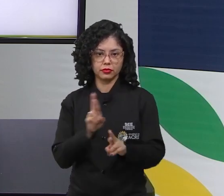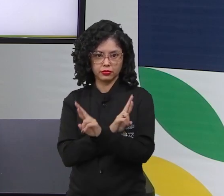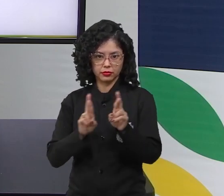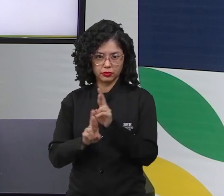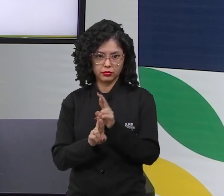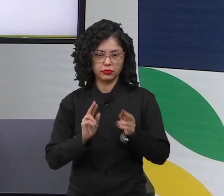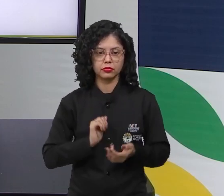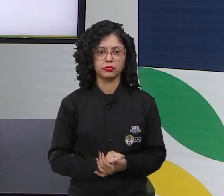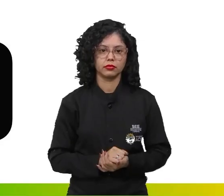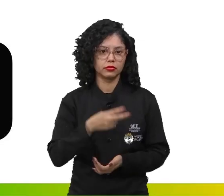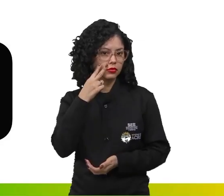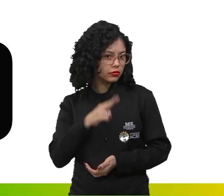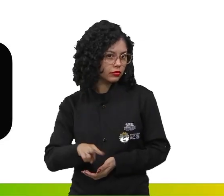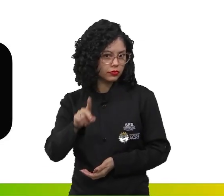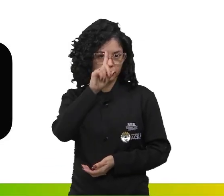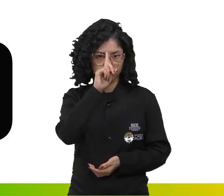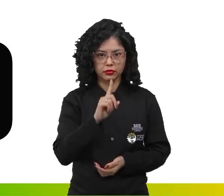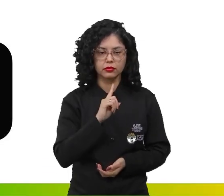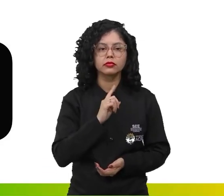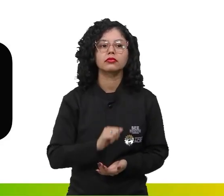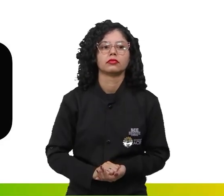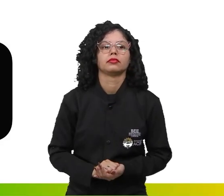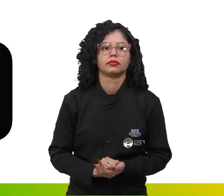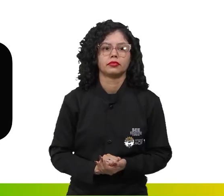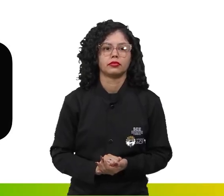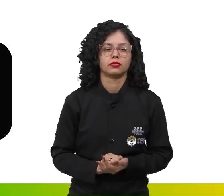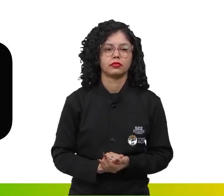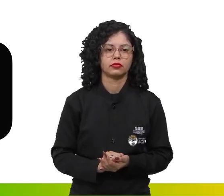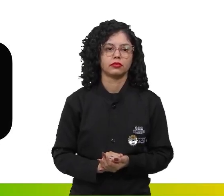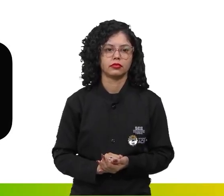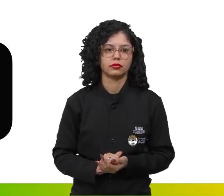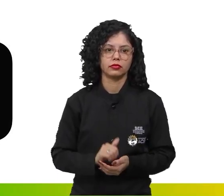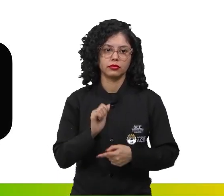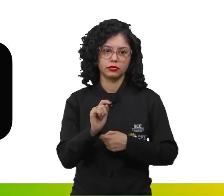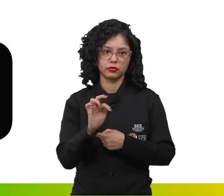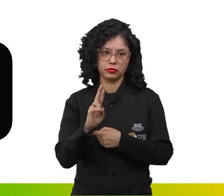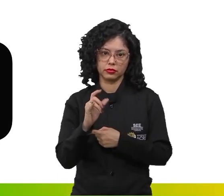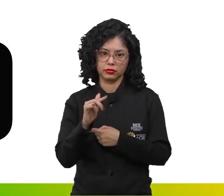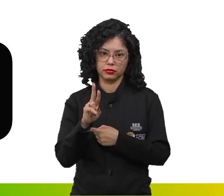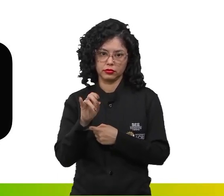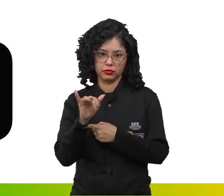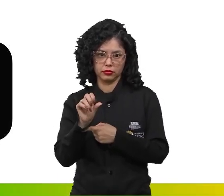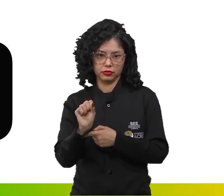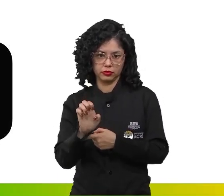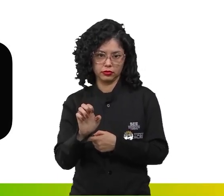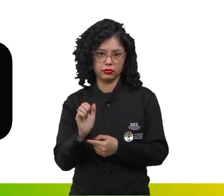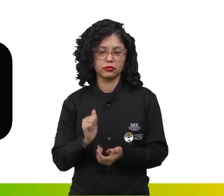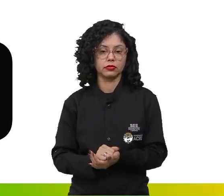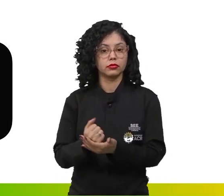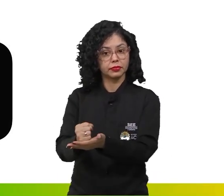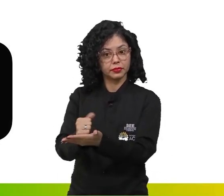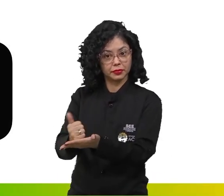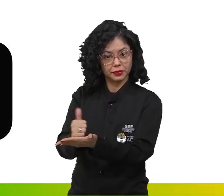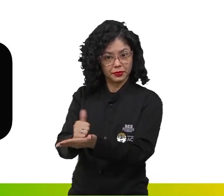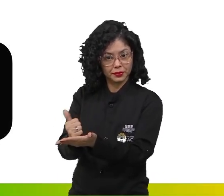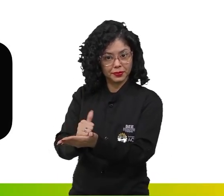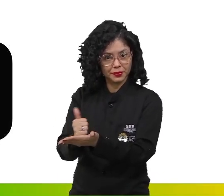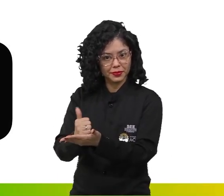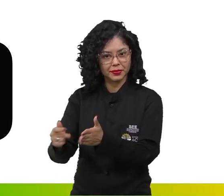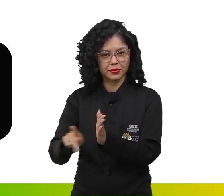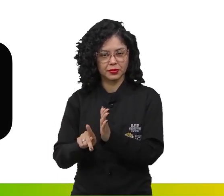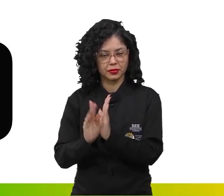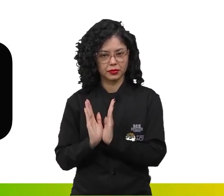tá certo? Então, olha aí as formas. A primeira é o Advert Games, tá? Que são jogos eletrônicos